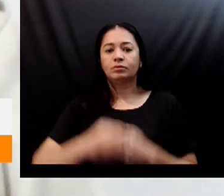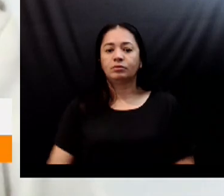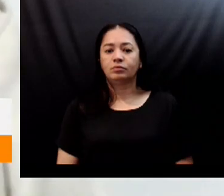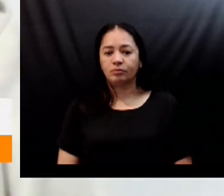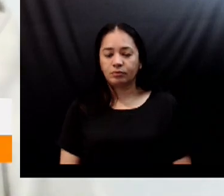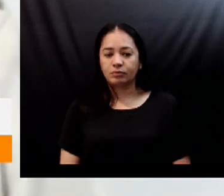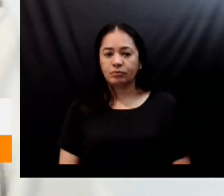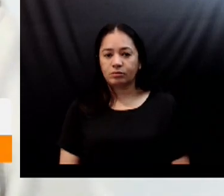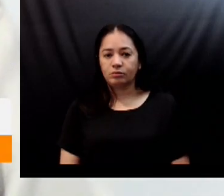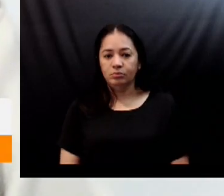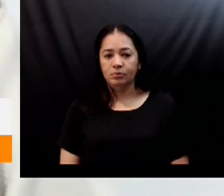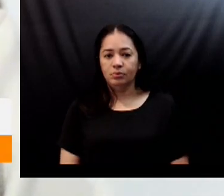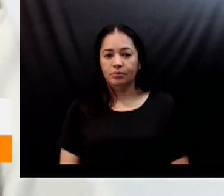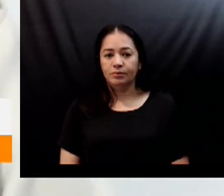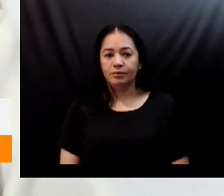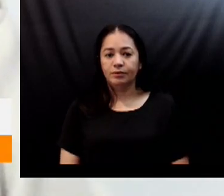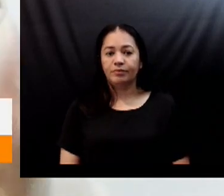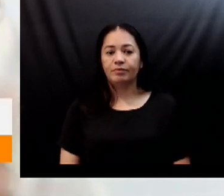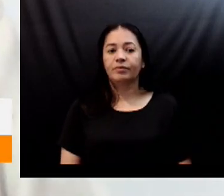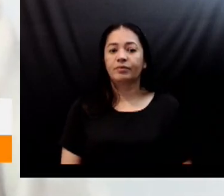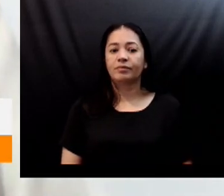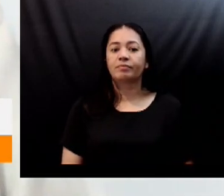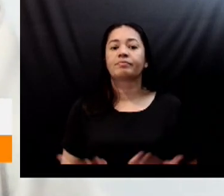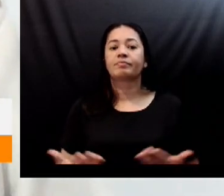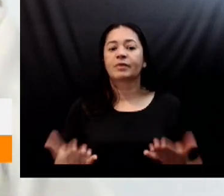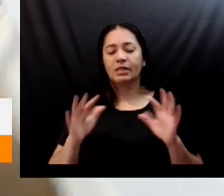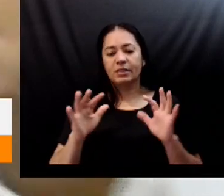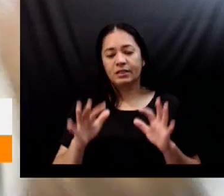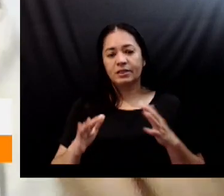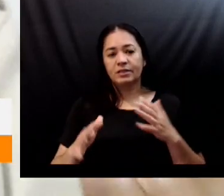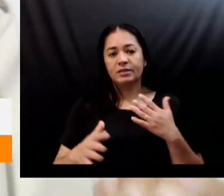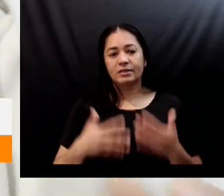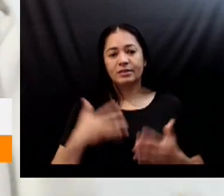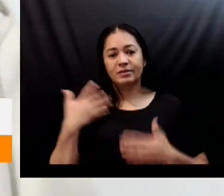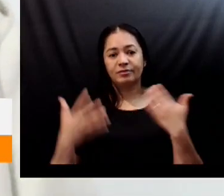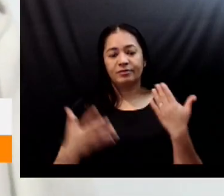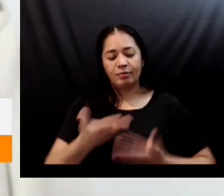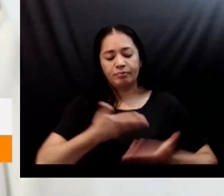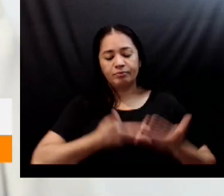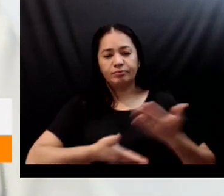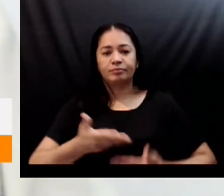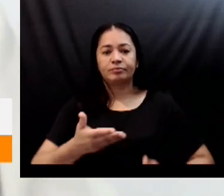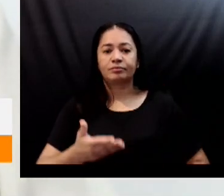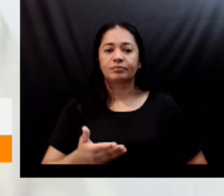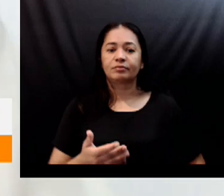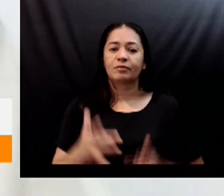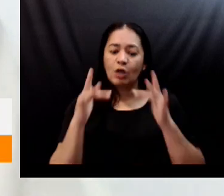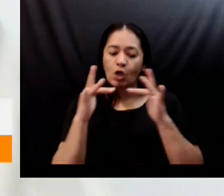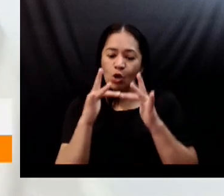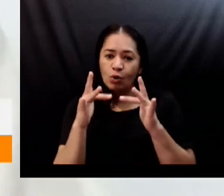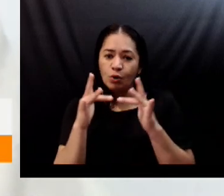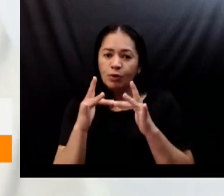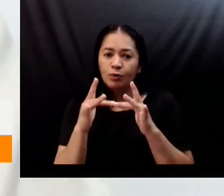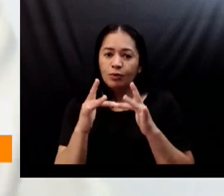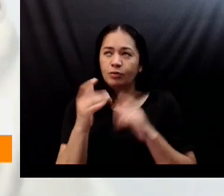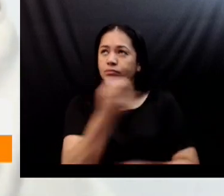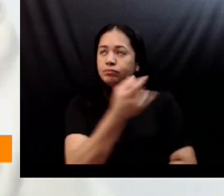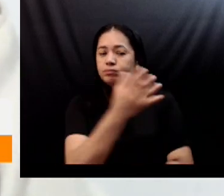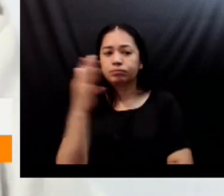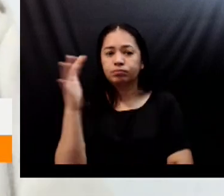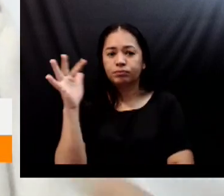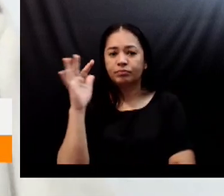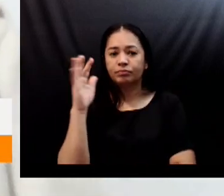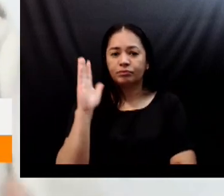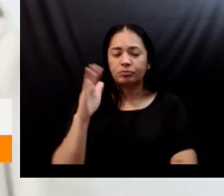se cuidando. Então, isso é o lazer ativo. Muito contato com a natureza. Eu tive uma paciente que, por exemplo,